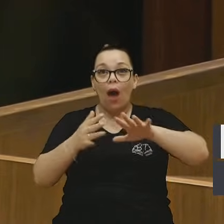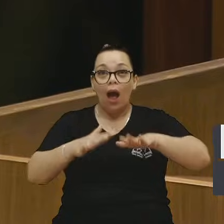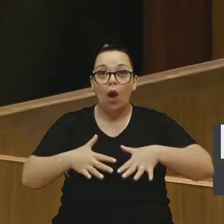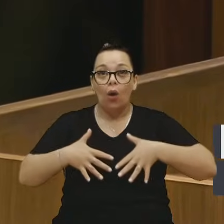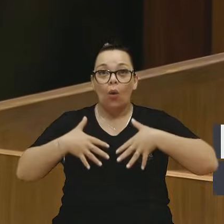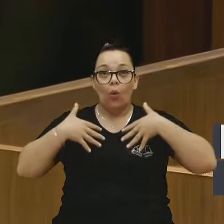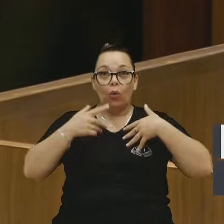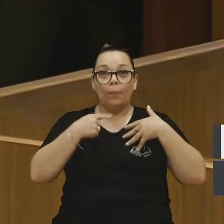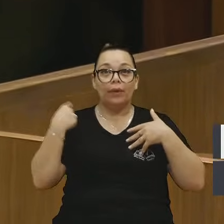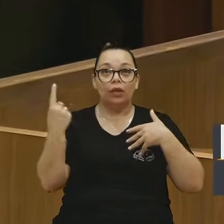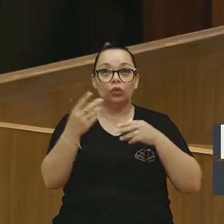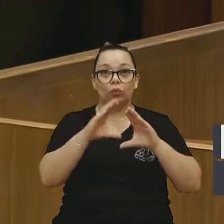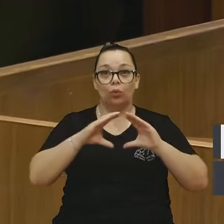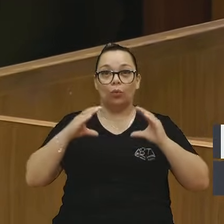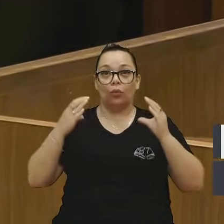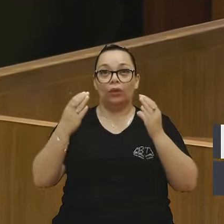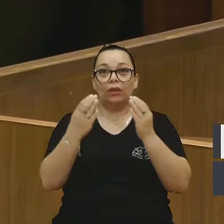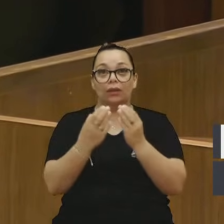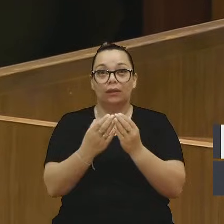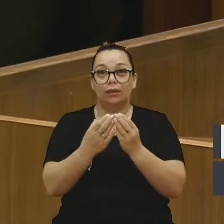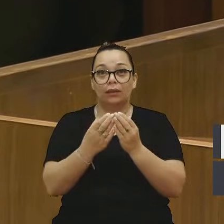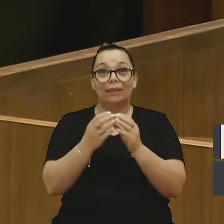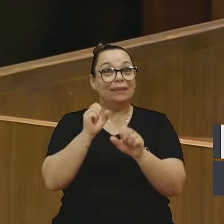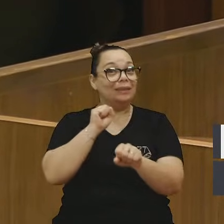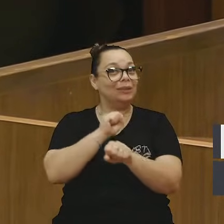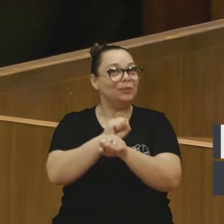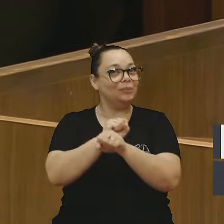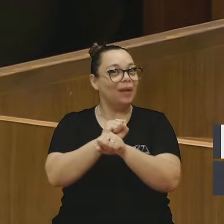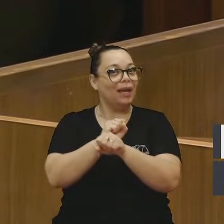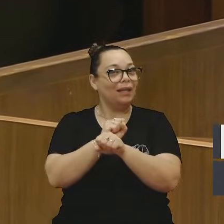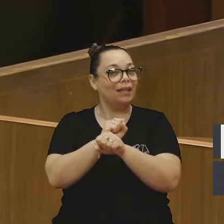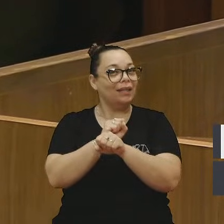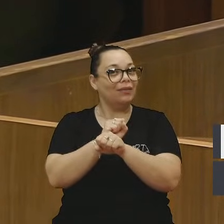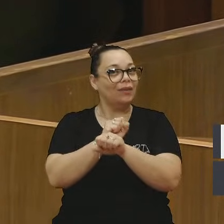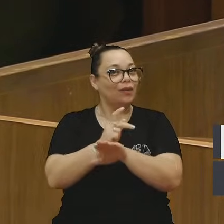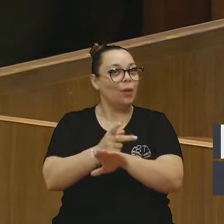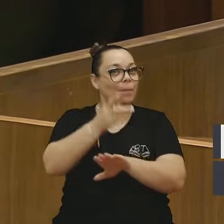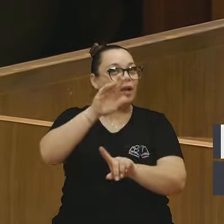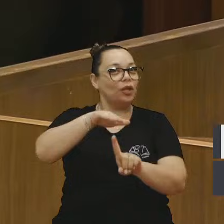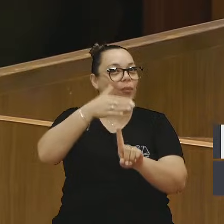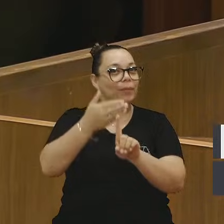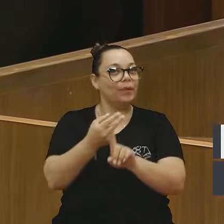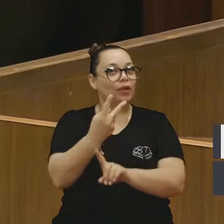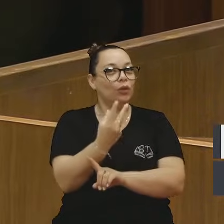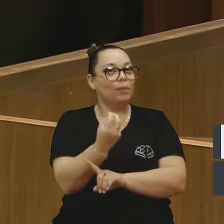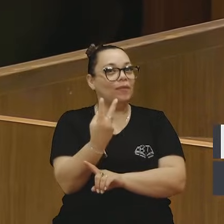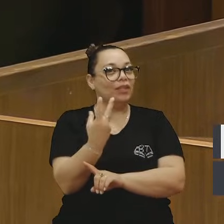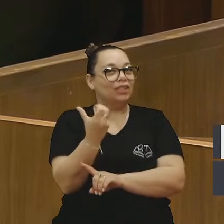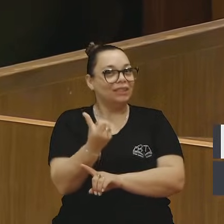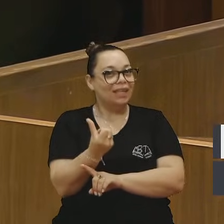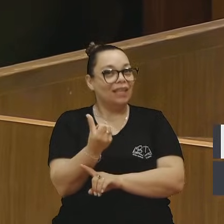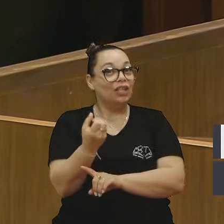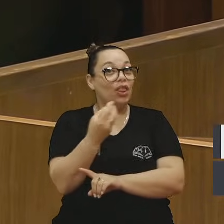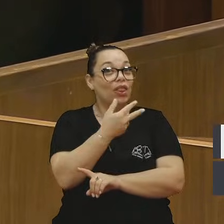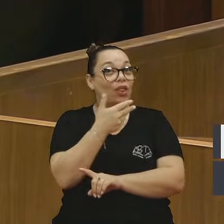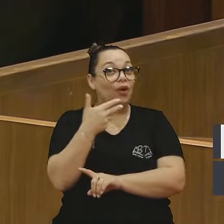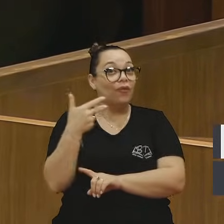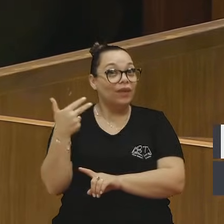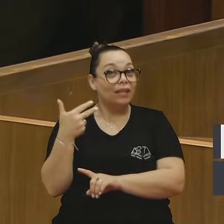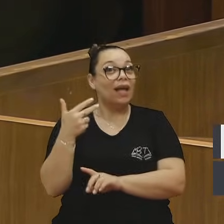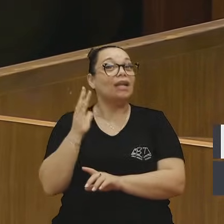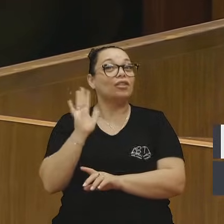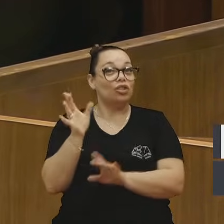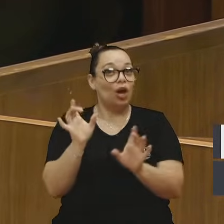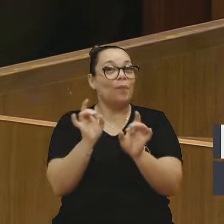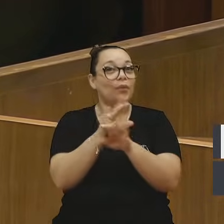para a nossa comunidade. Aguardem que venha o Mérito Esportivo 2026, com novidades já também